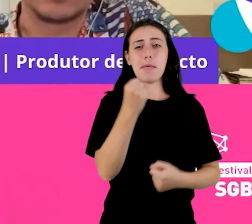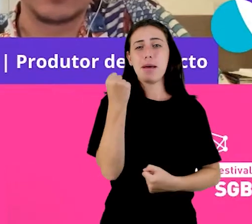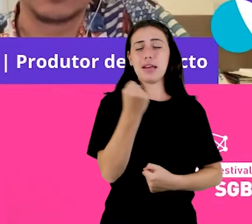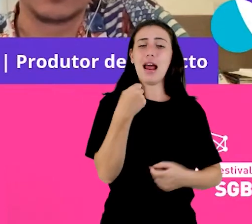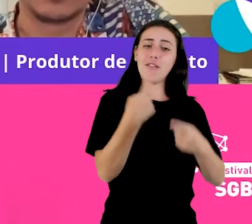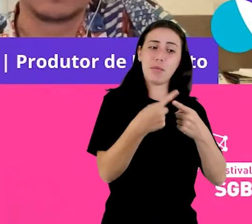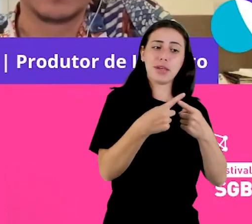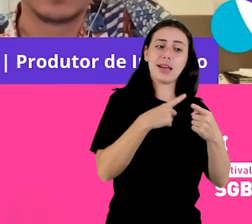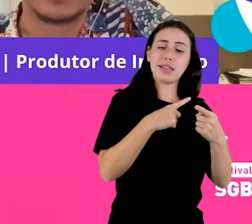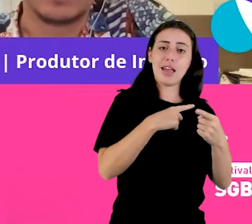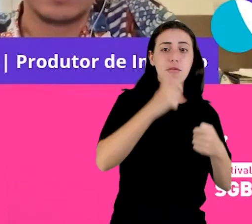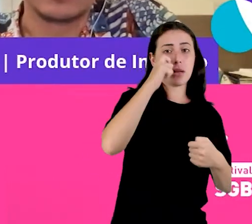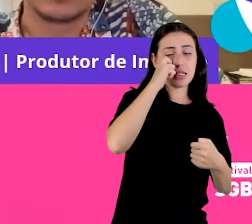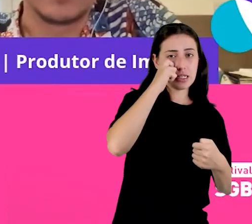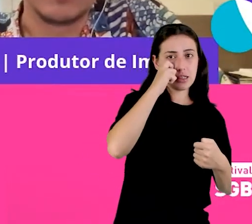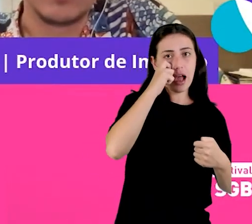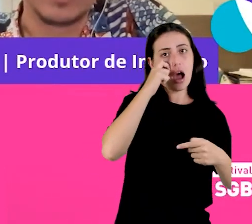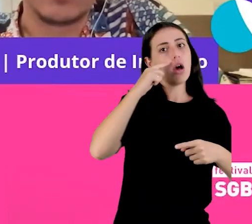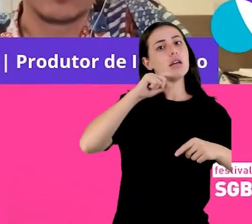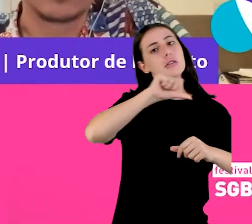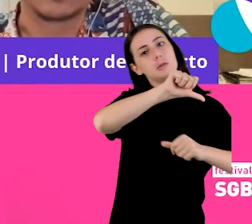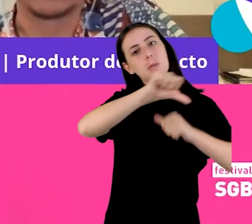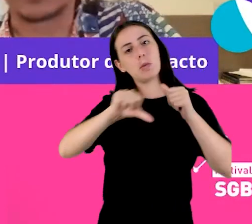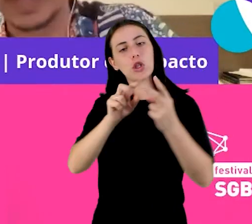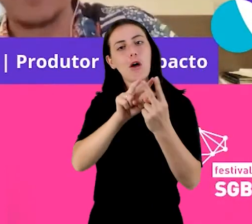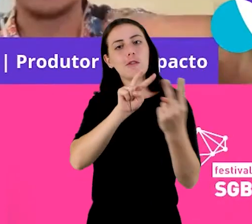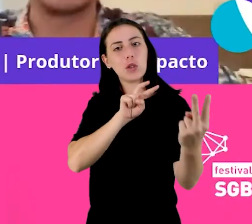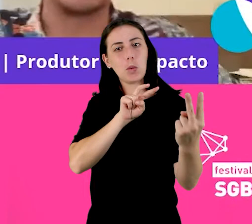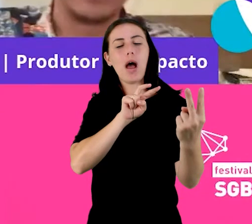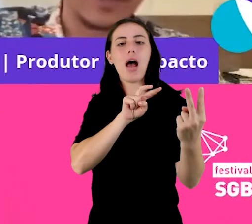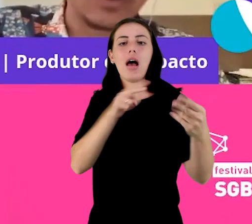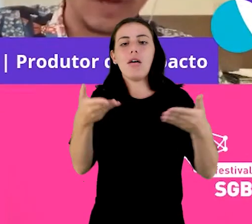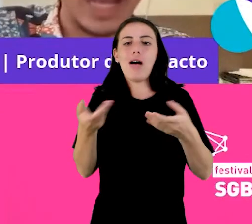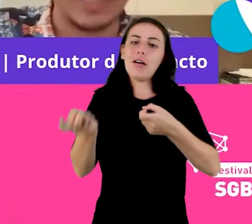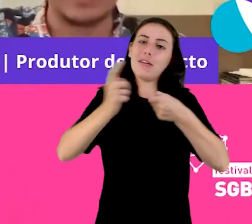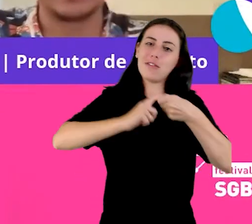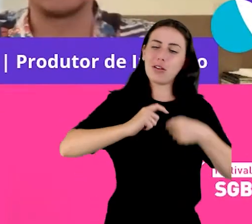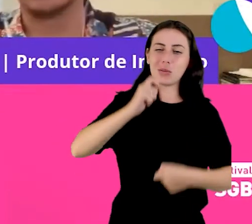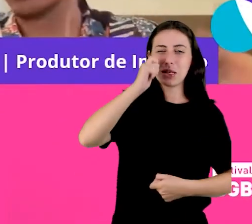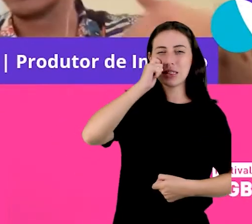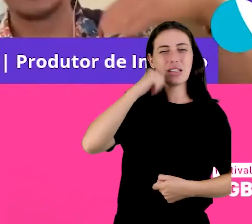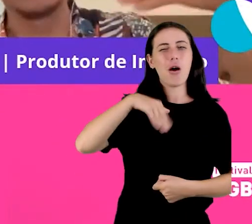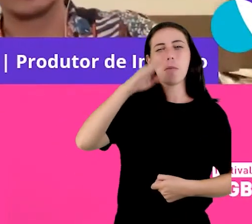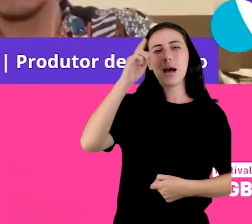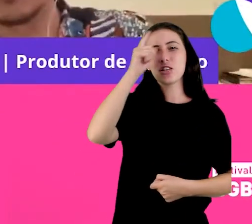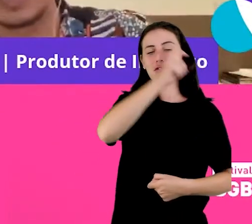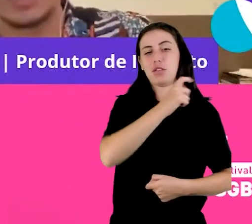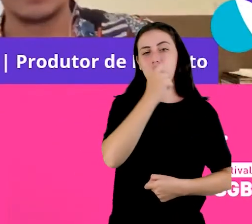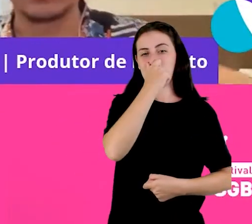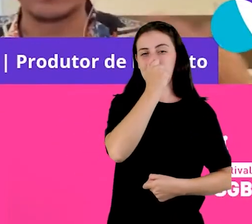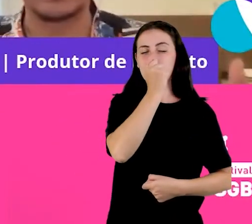as escolas foram estão sofrendo muito, né, com ter que virar tudo online, e agora nesse momento de